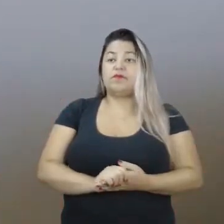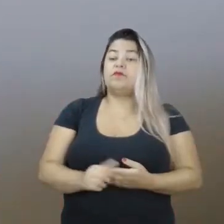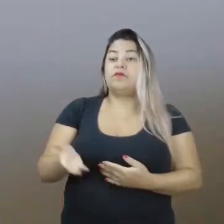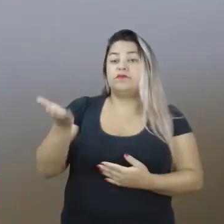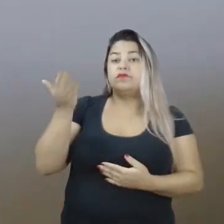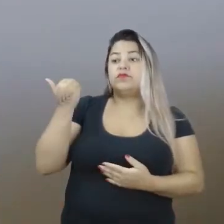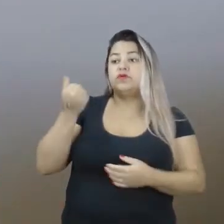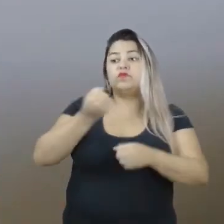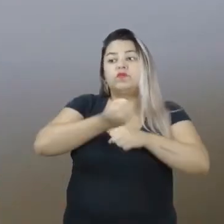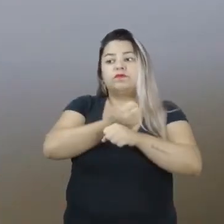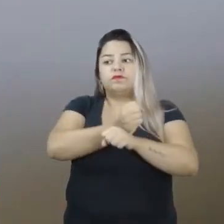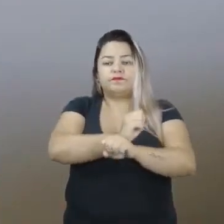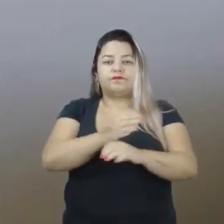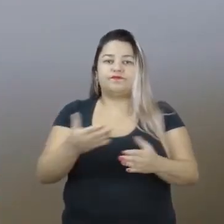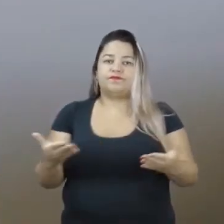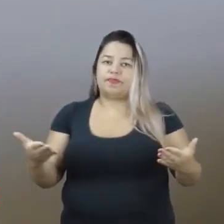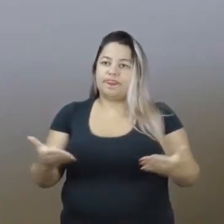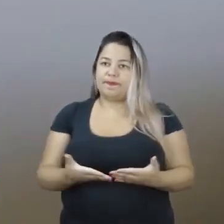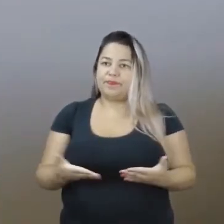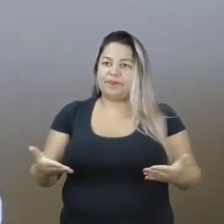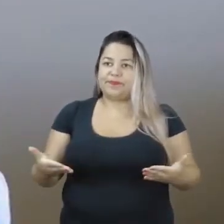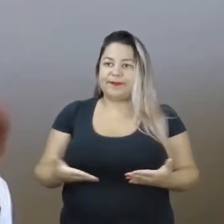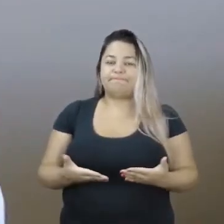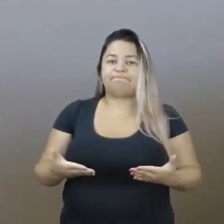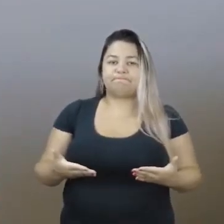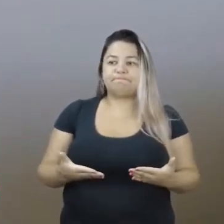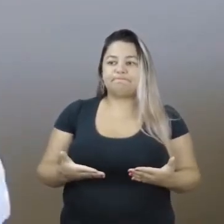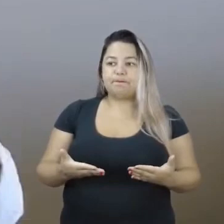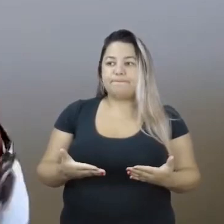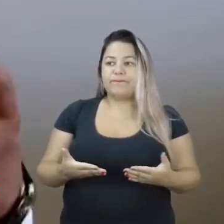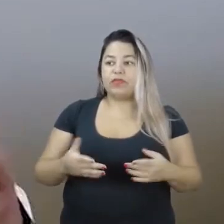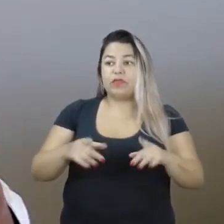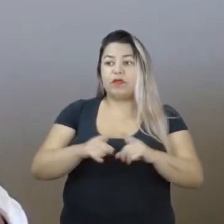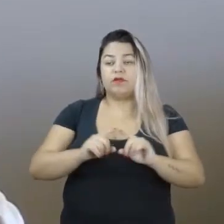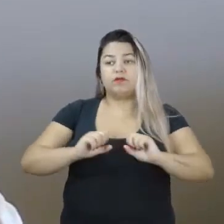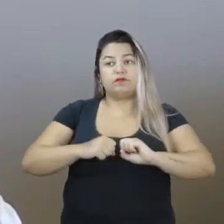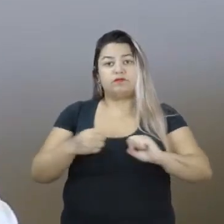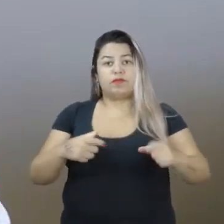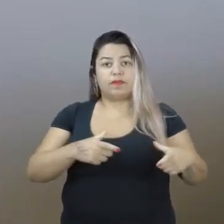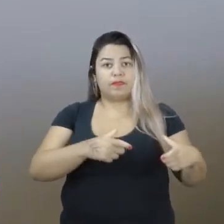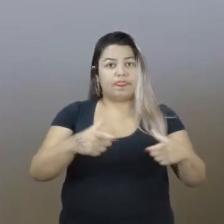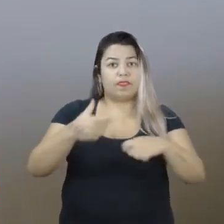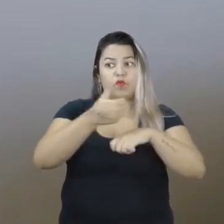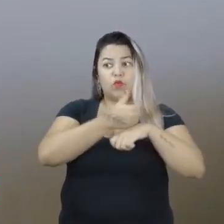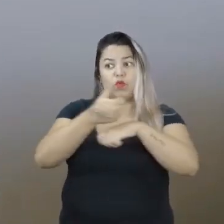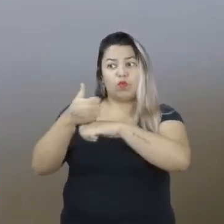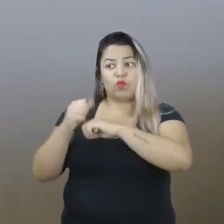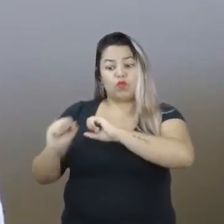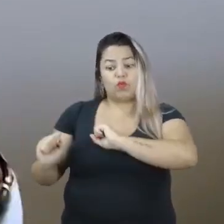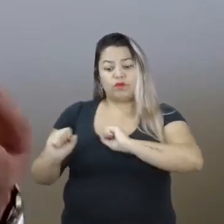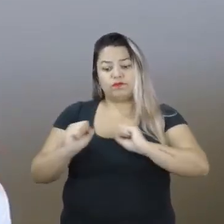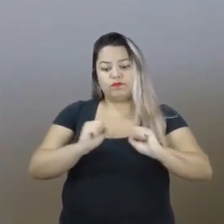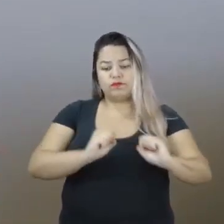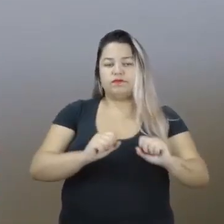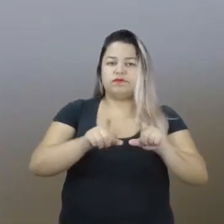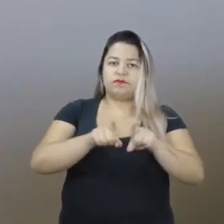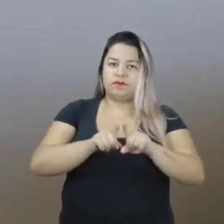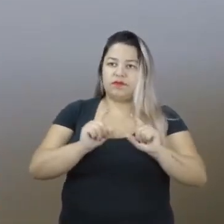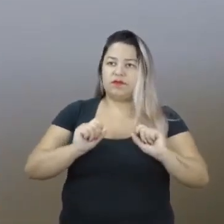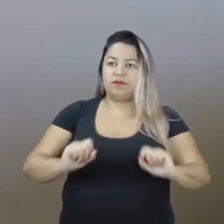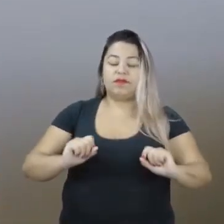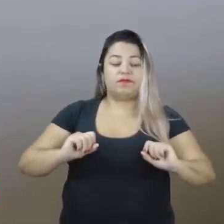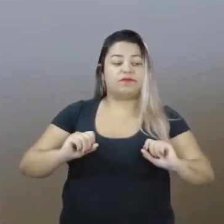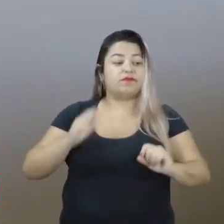da escravidão até hoje. Nós, de repente, quando vê os grandes espaços de poder, predomina, e todos